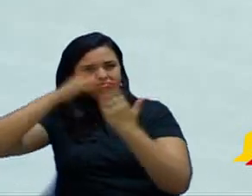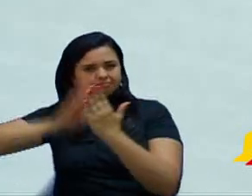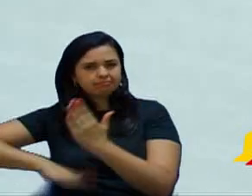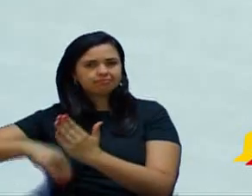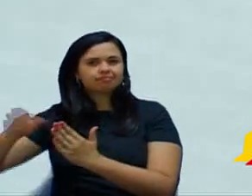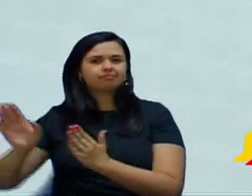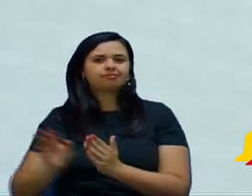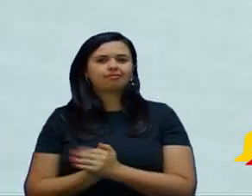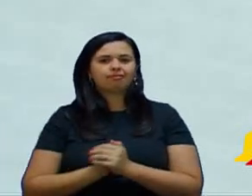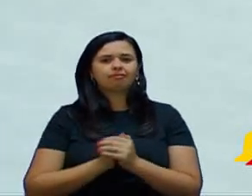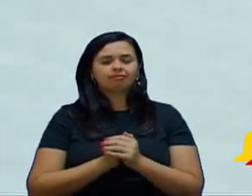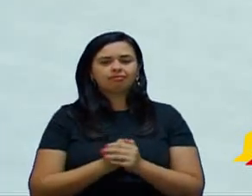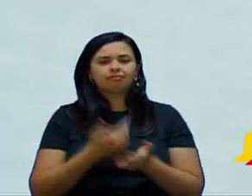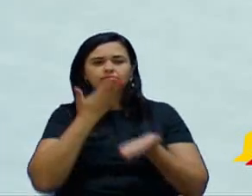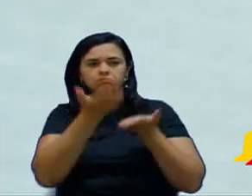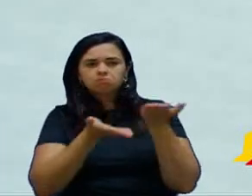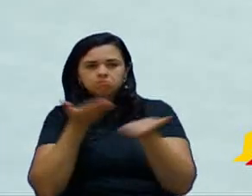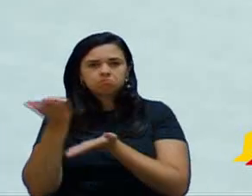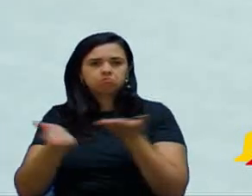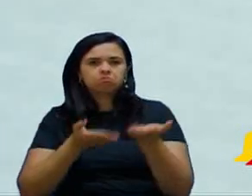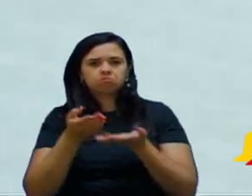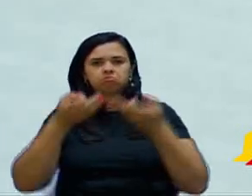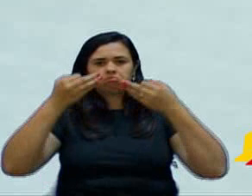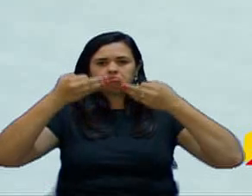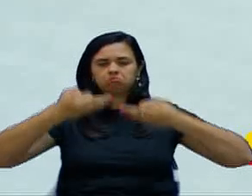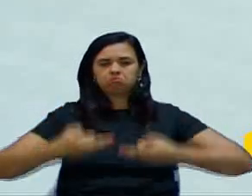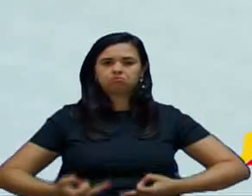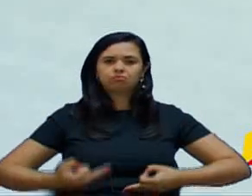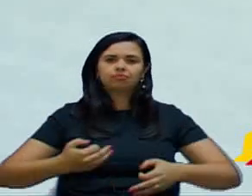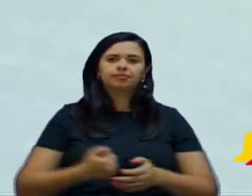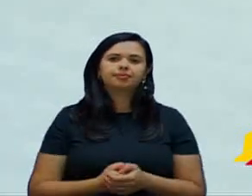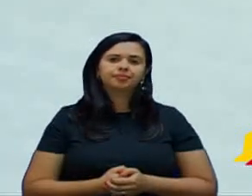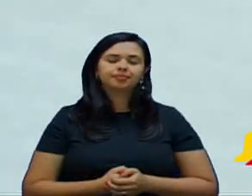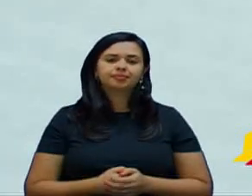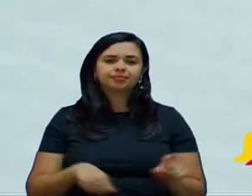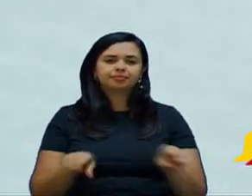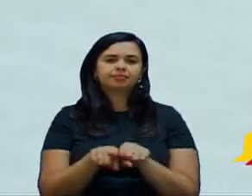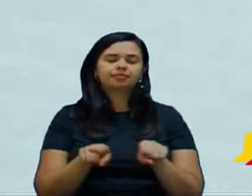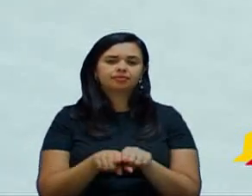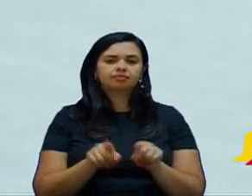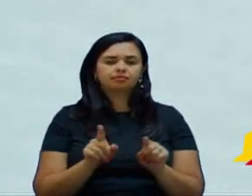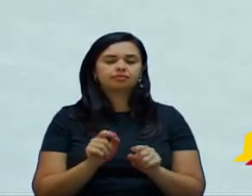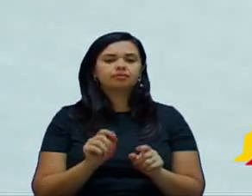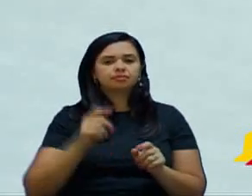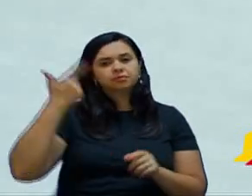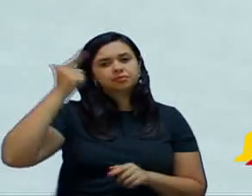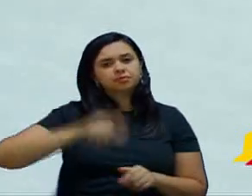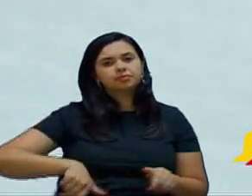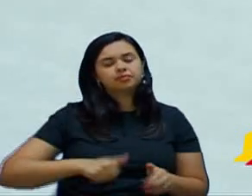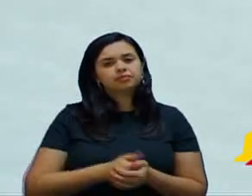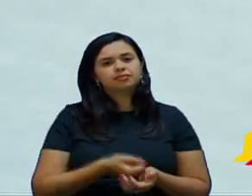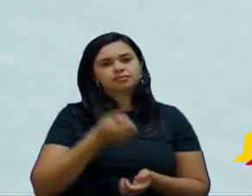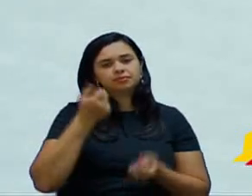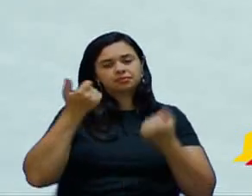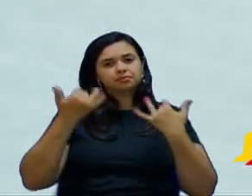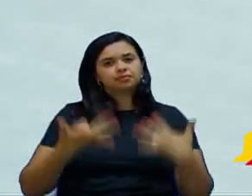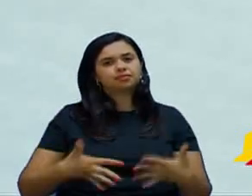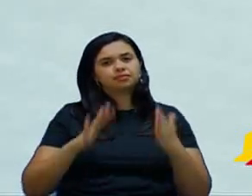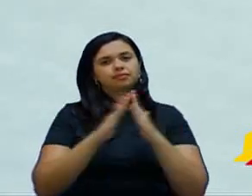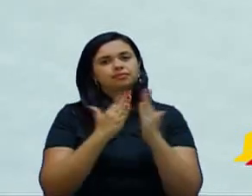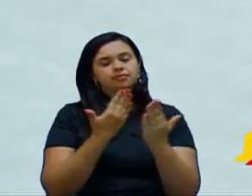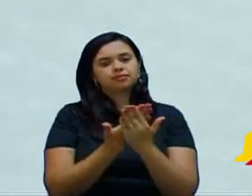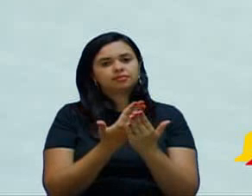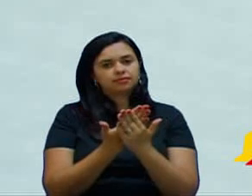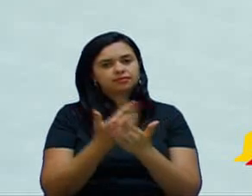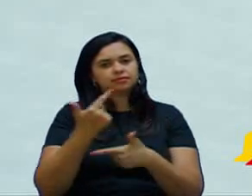escola cuidada, uma escola zelada. E também ressaltar que a escola ela tem